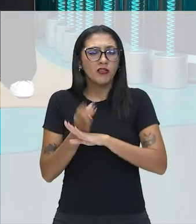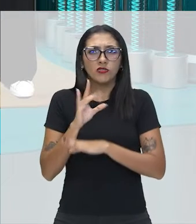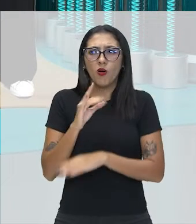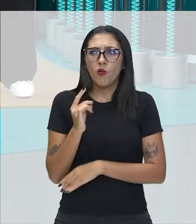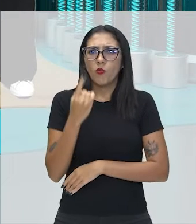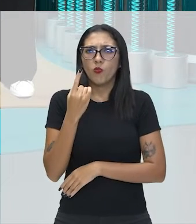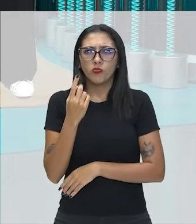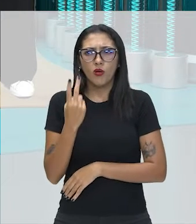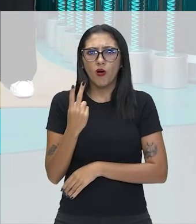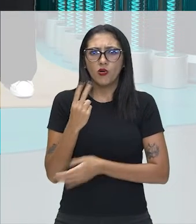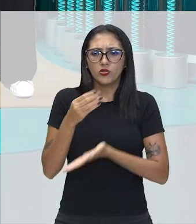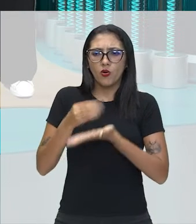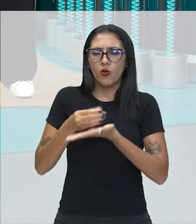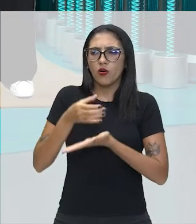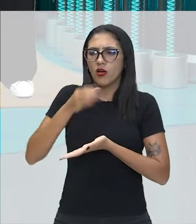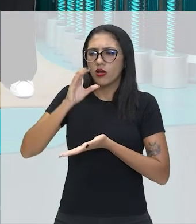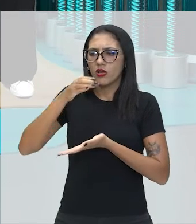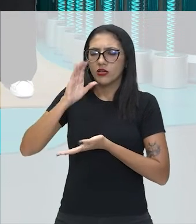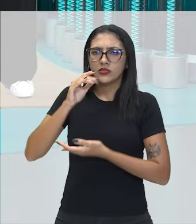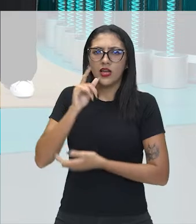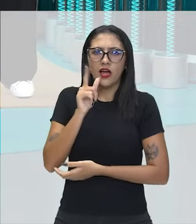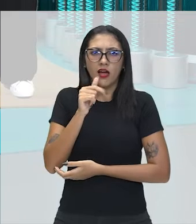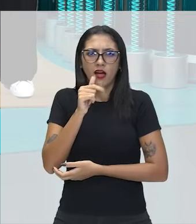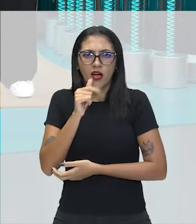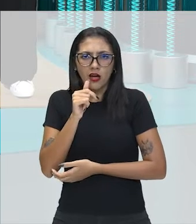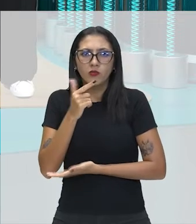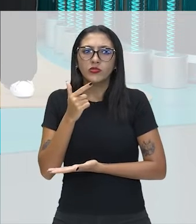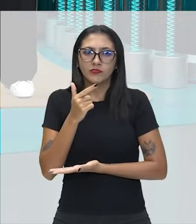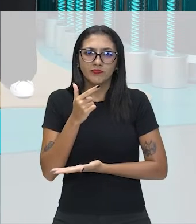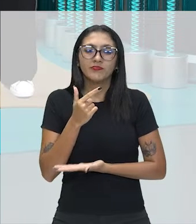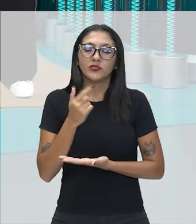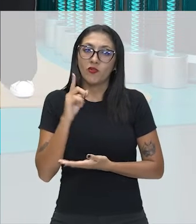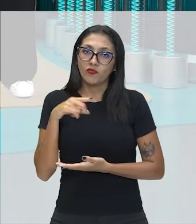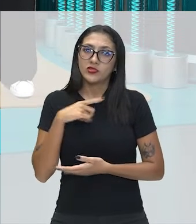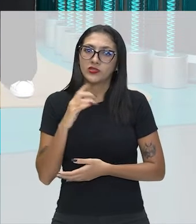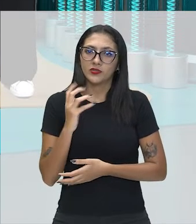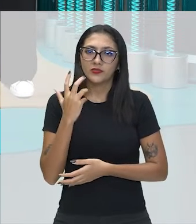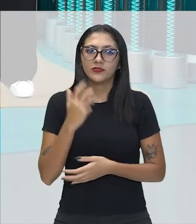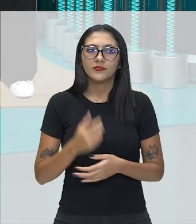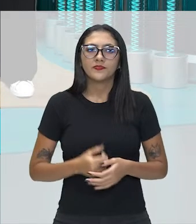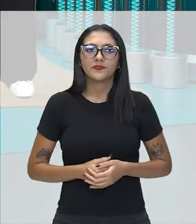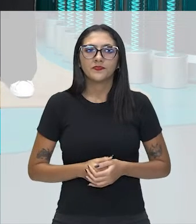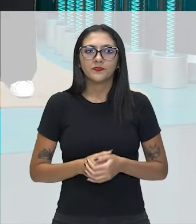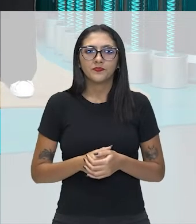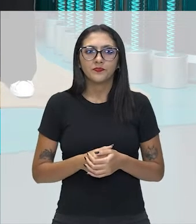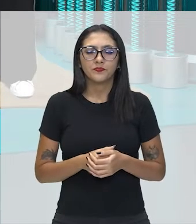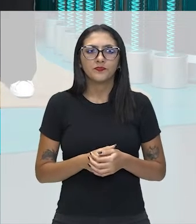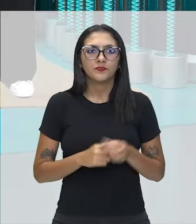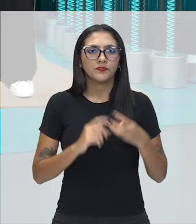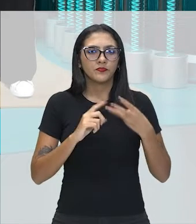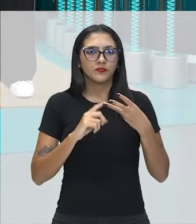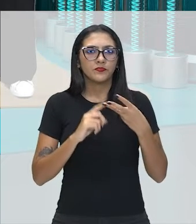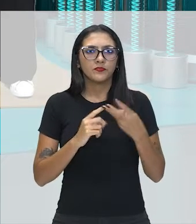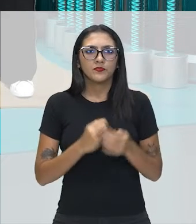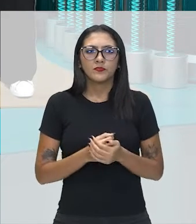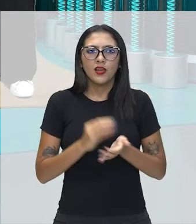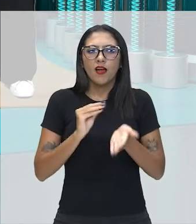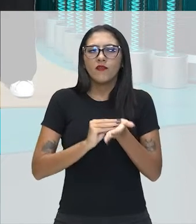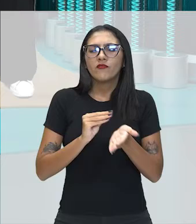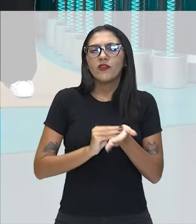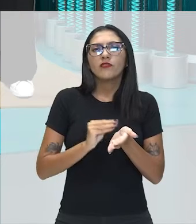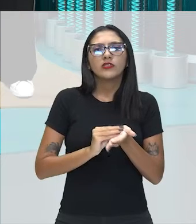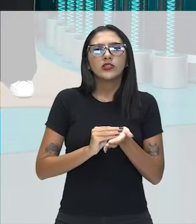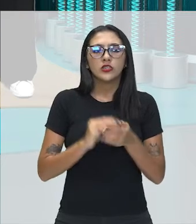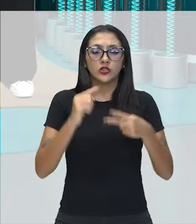água, provavelmente você vai apresentar esse quadro de cãibra. A ausência de sódio e potássio, como a gente vai